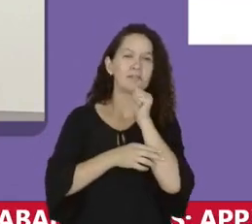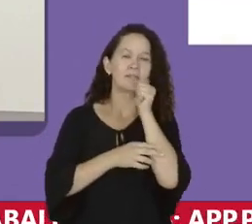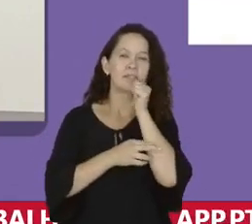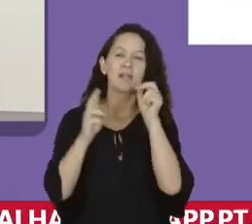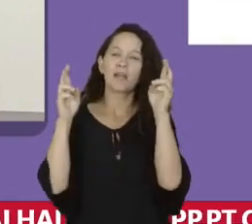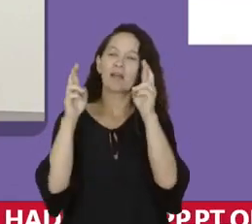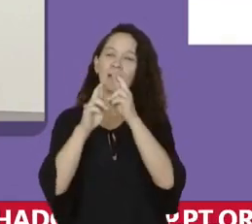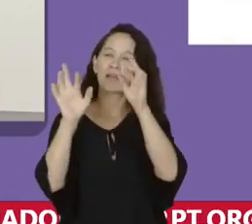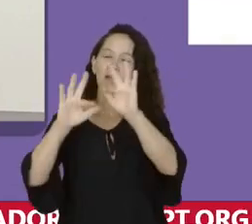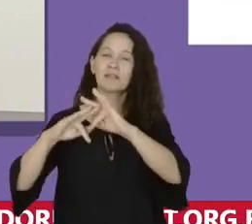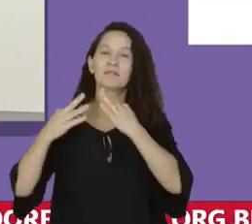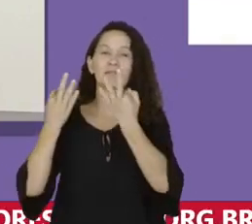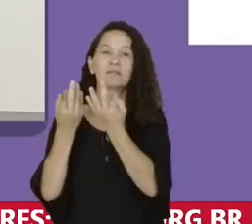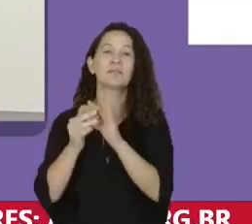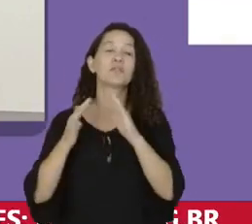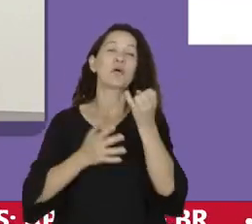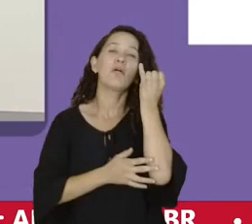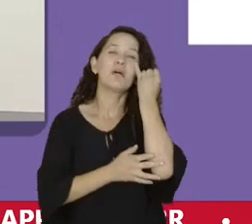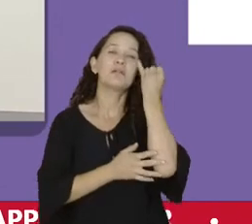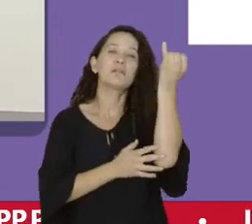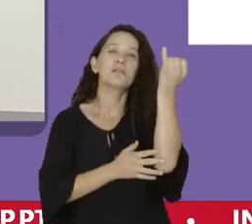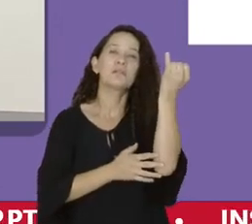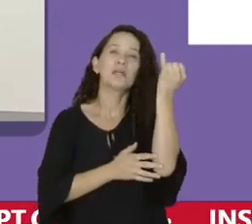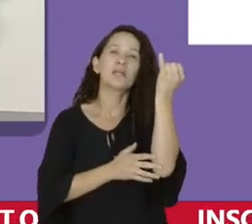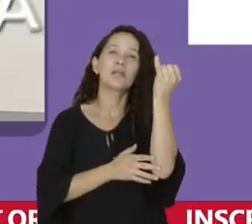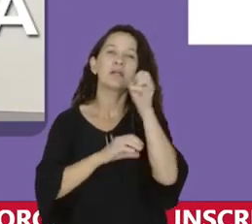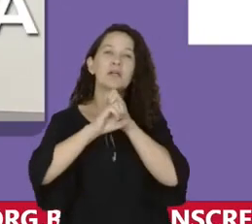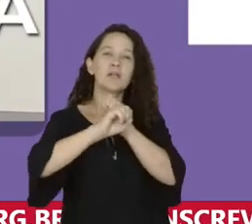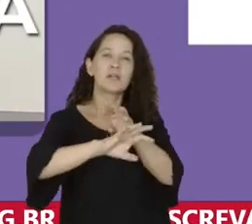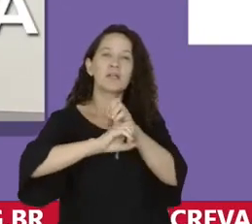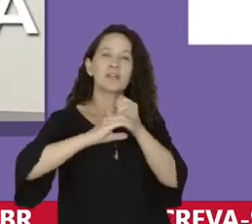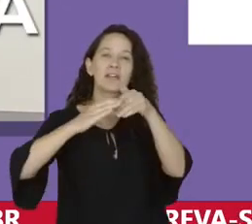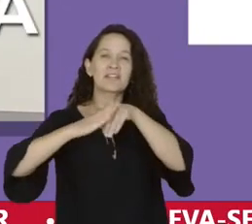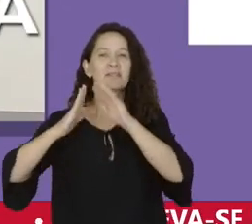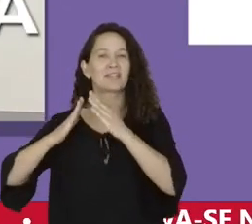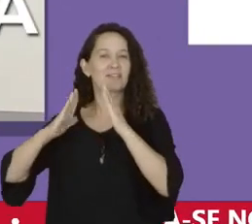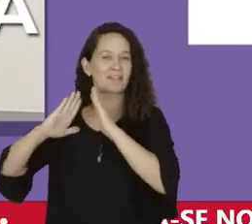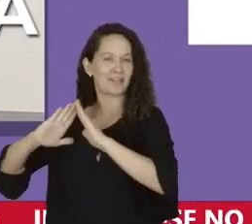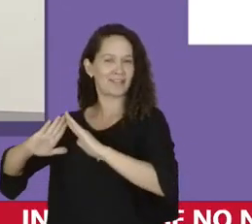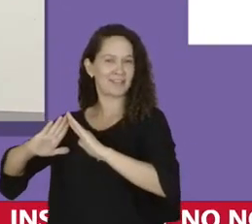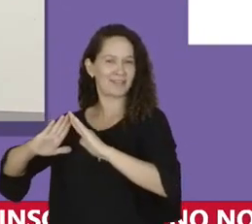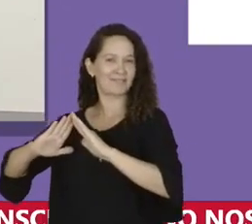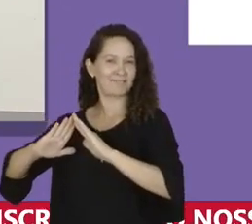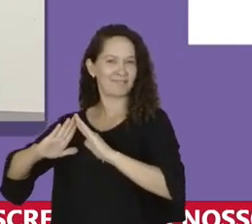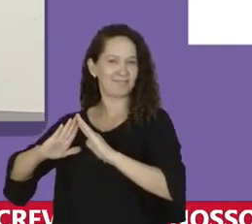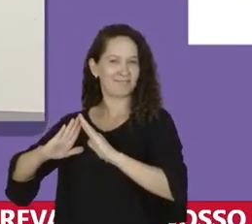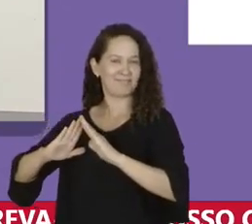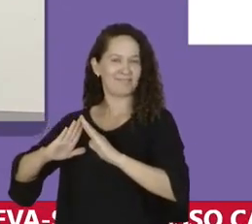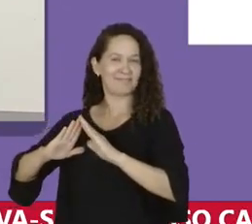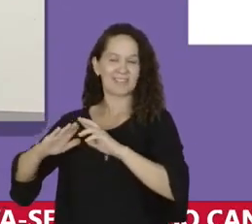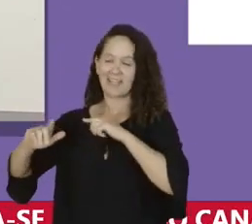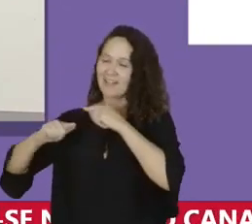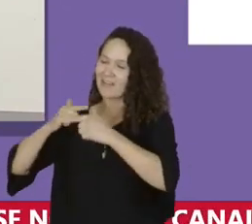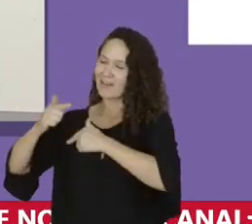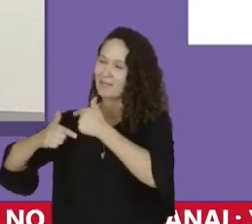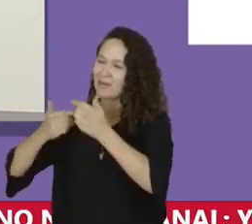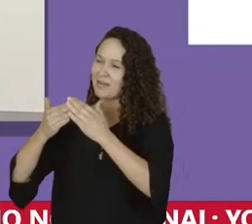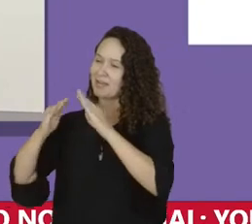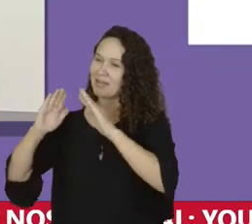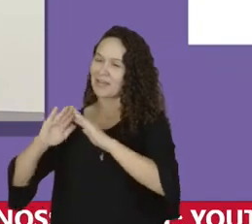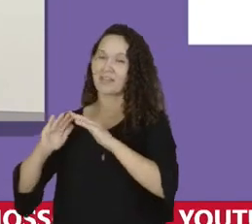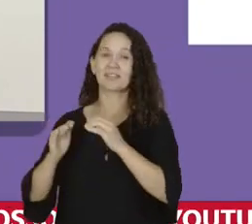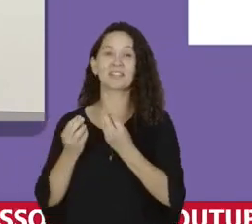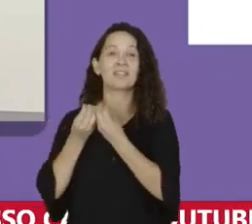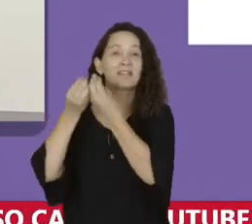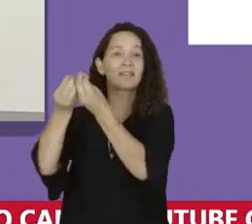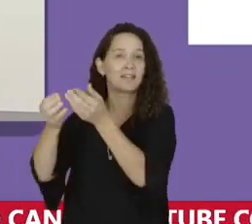e em relação à família é a tese da chamada educação doméstica, homeschooling, que é, na verdade, deslocar